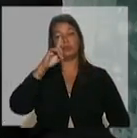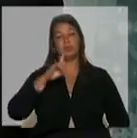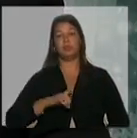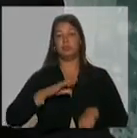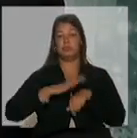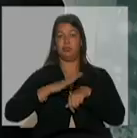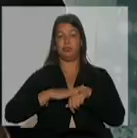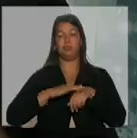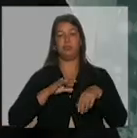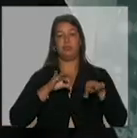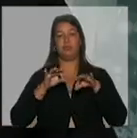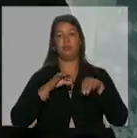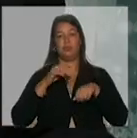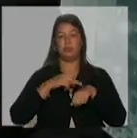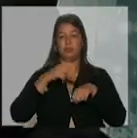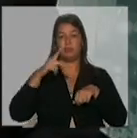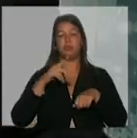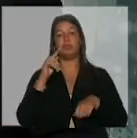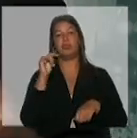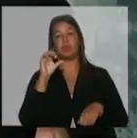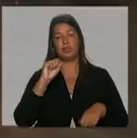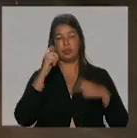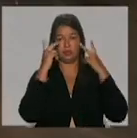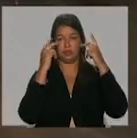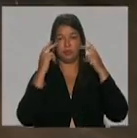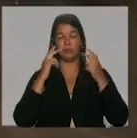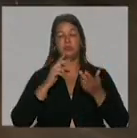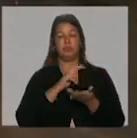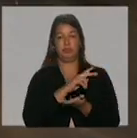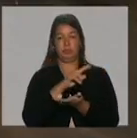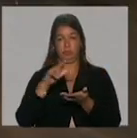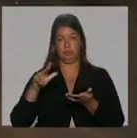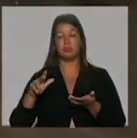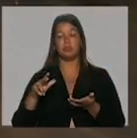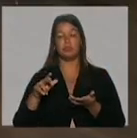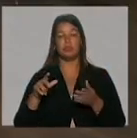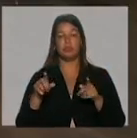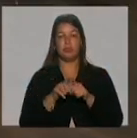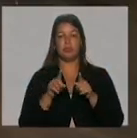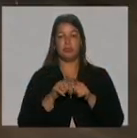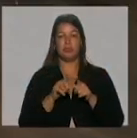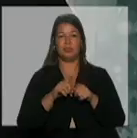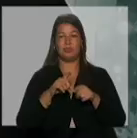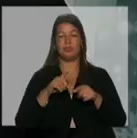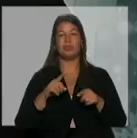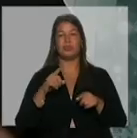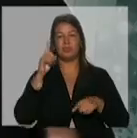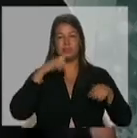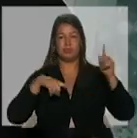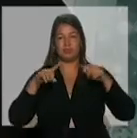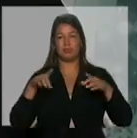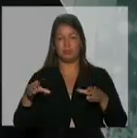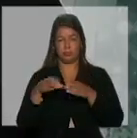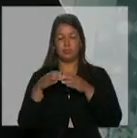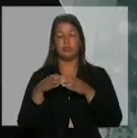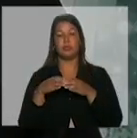da parte da cadeia de petróleo, gás natural e biocombustíveis, além de uma diretoria que trata dos assuntos de